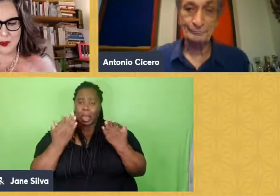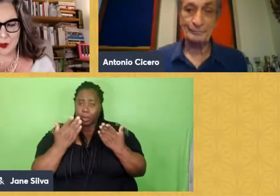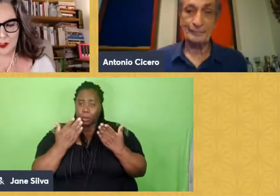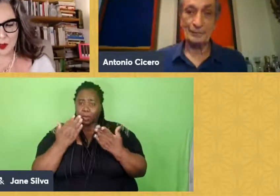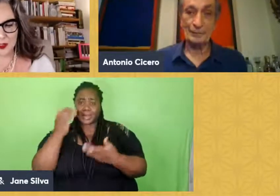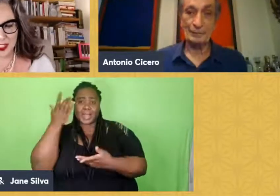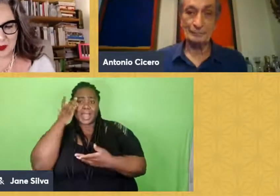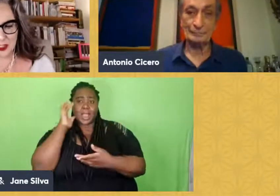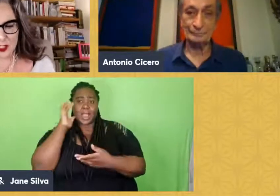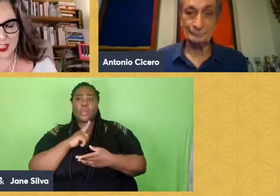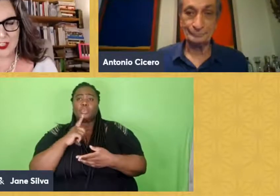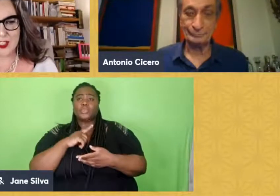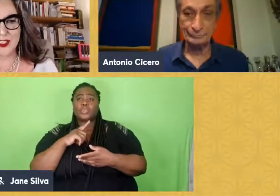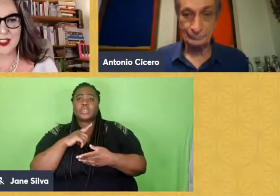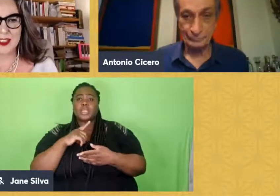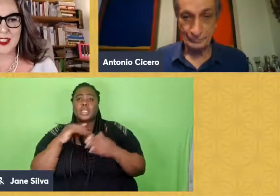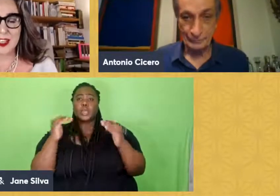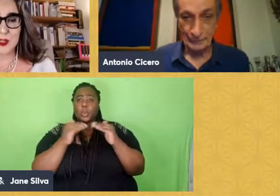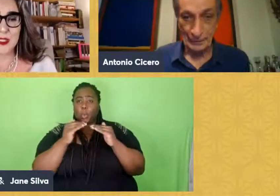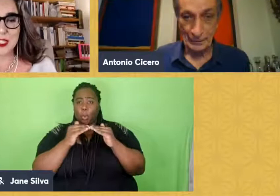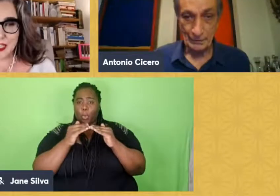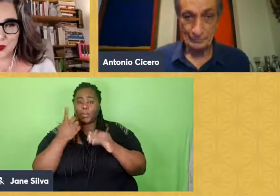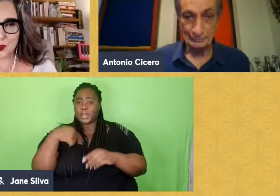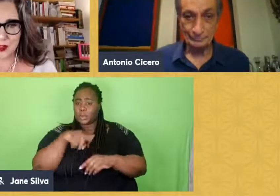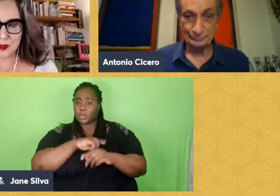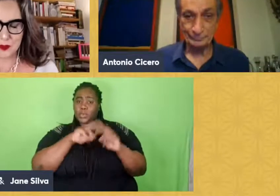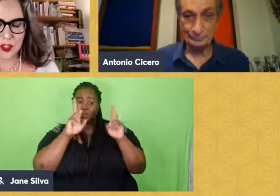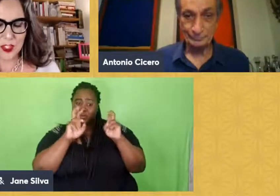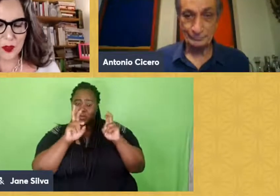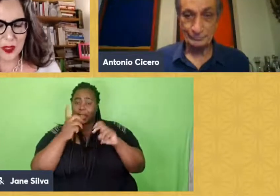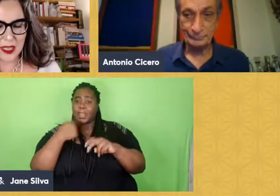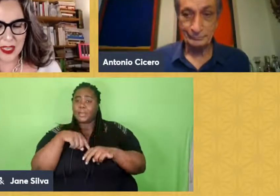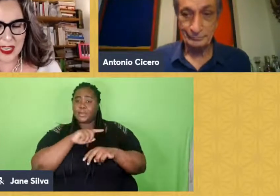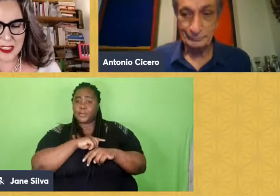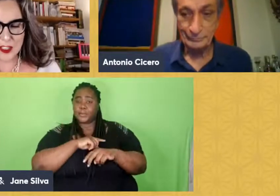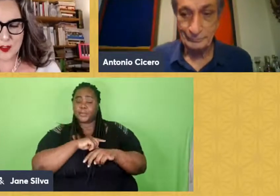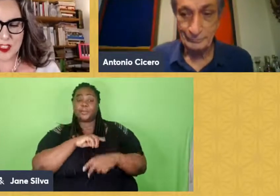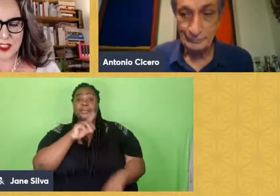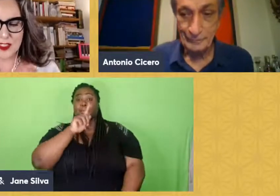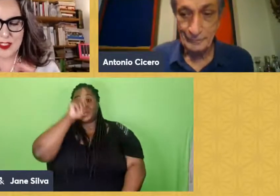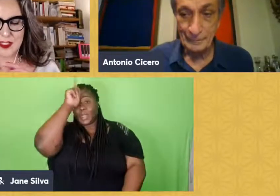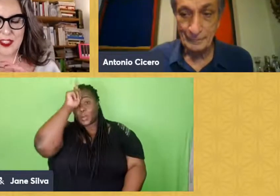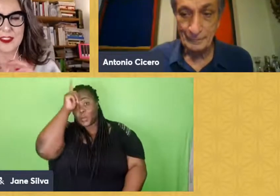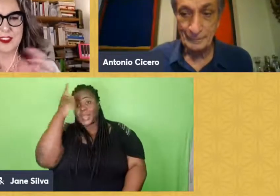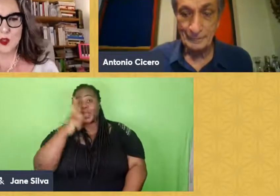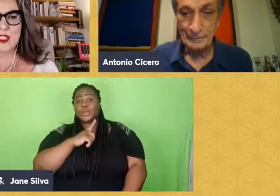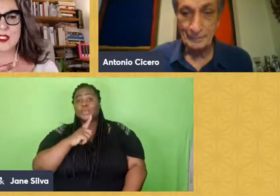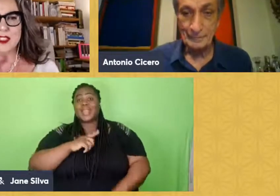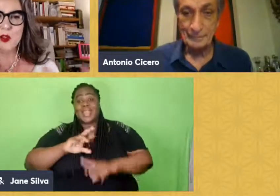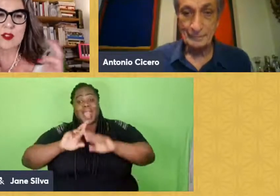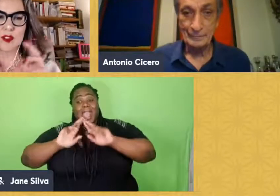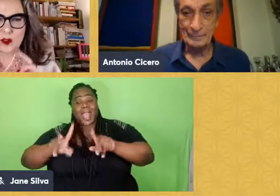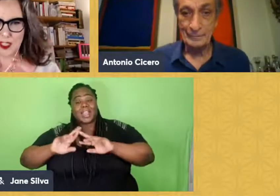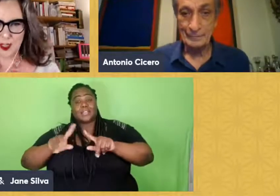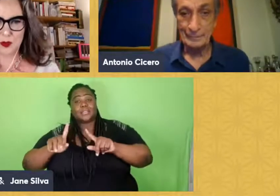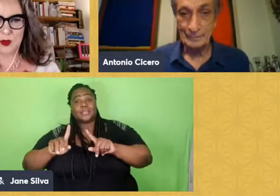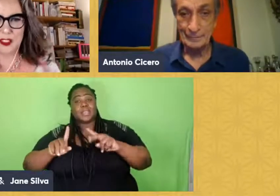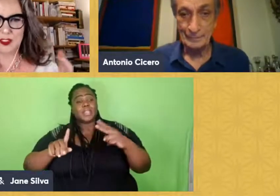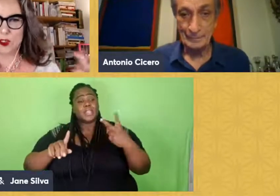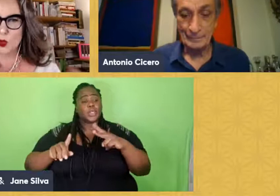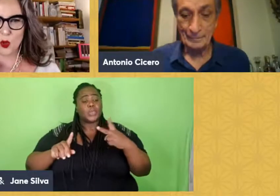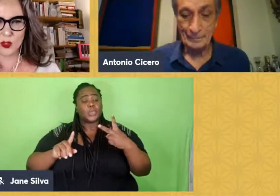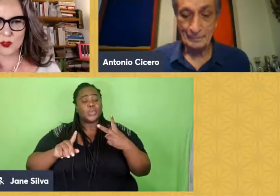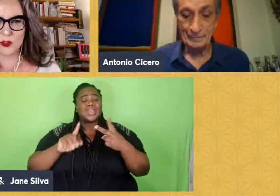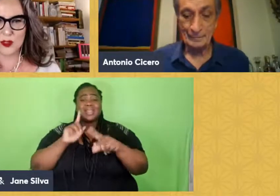que tem muito a ver com o tema da gente, acho que os gregos tinham essa diferença entre dois deuses do tempo,